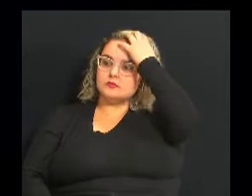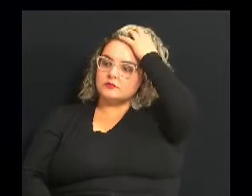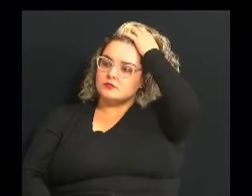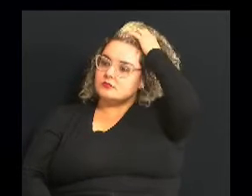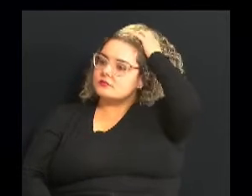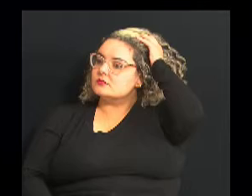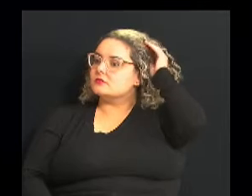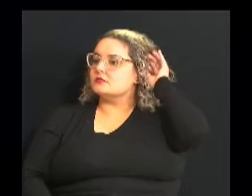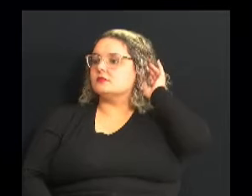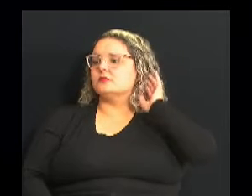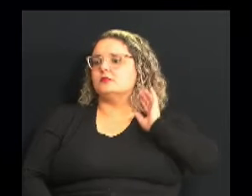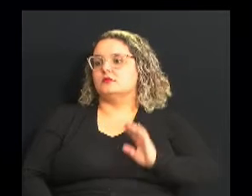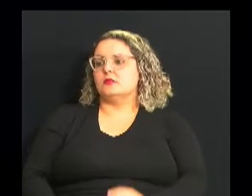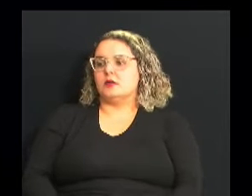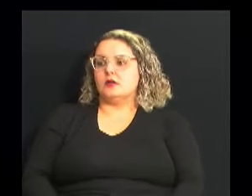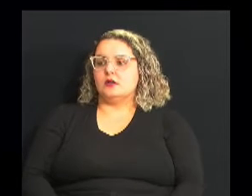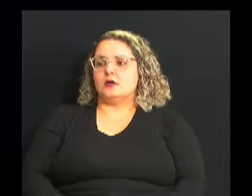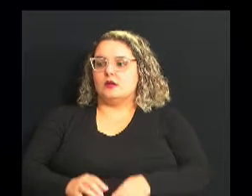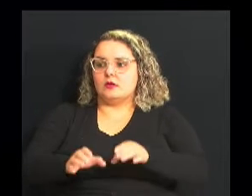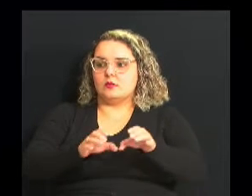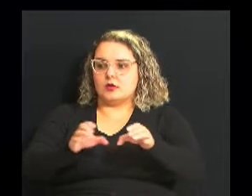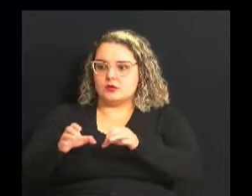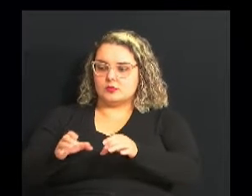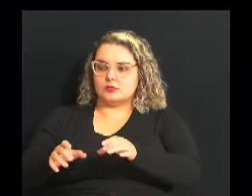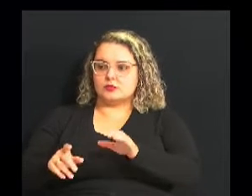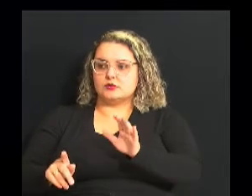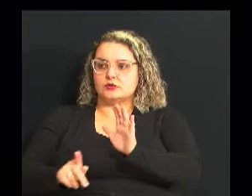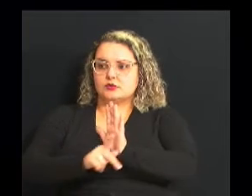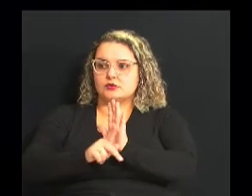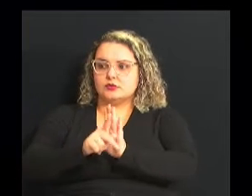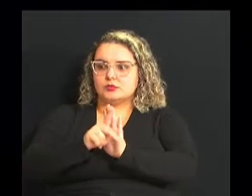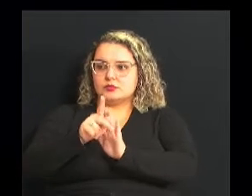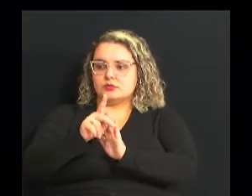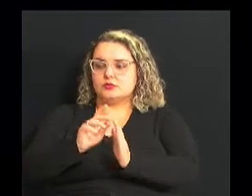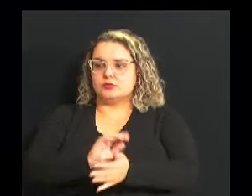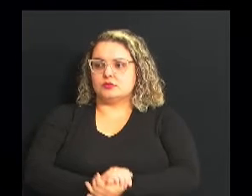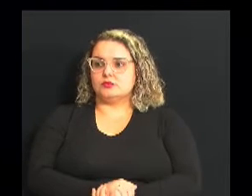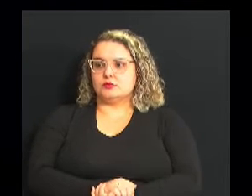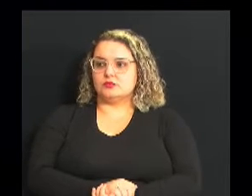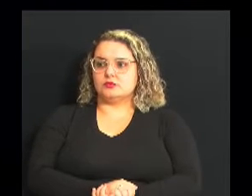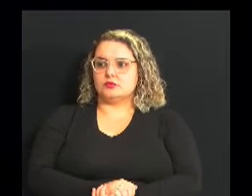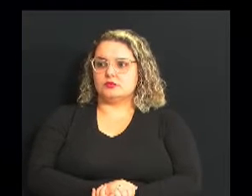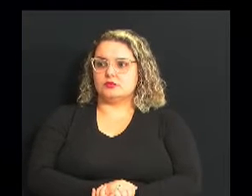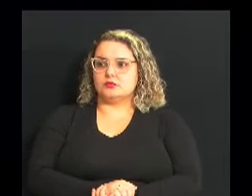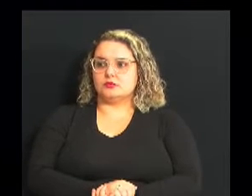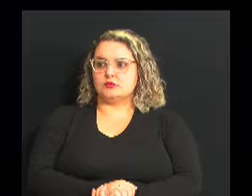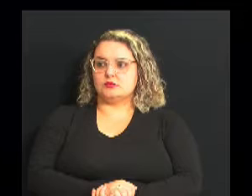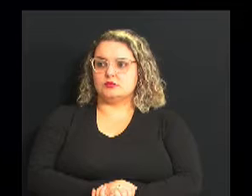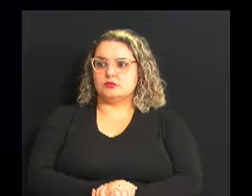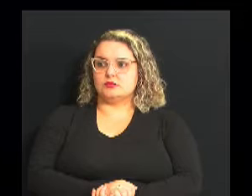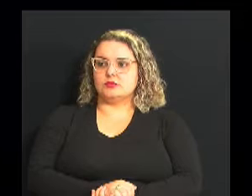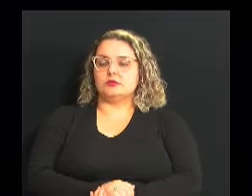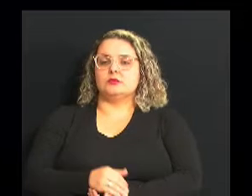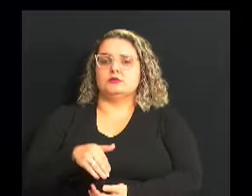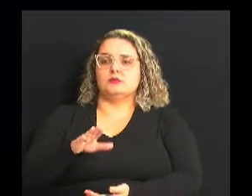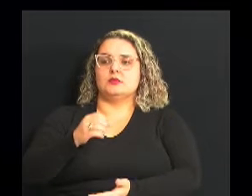uma coordenadoria de projetos, principalmente. É a que mais realiza a contratação,